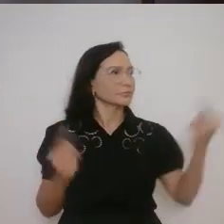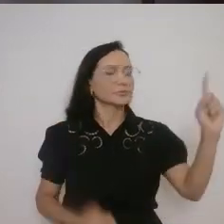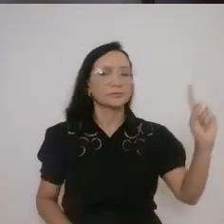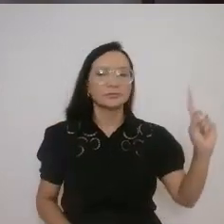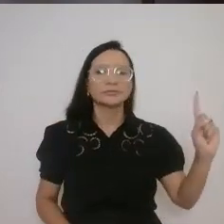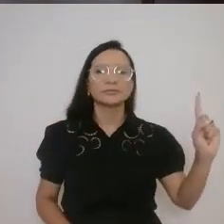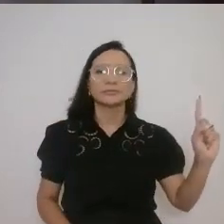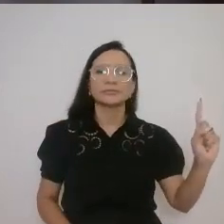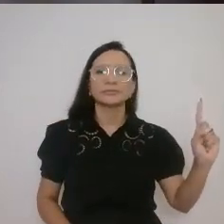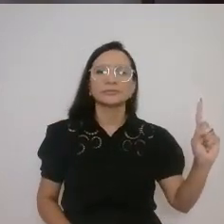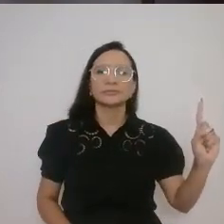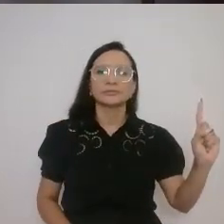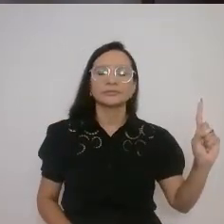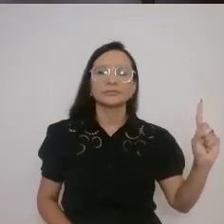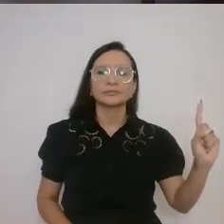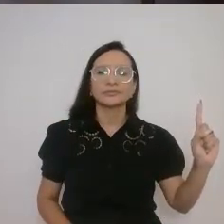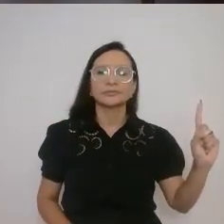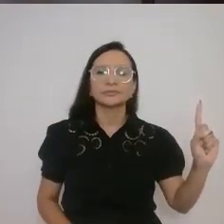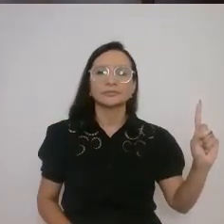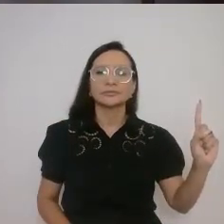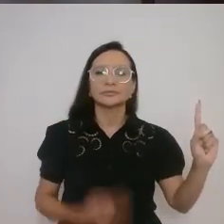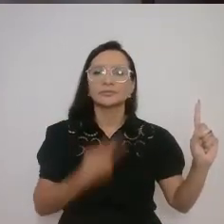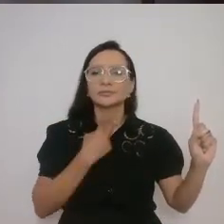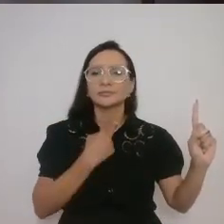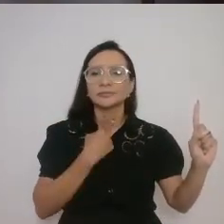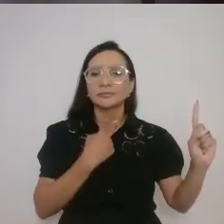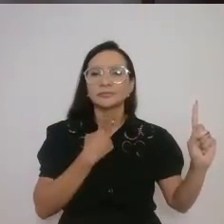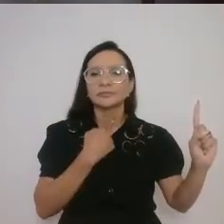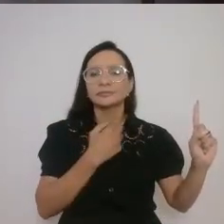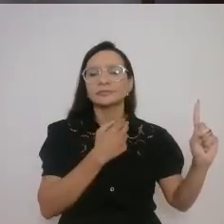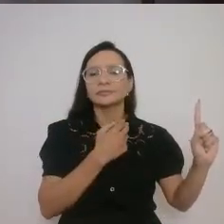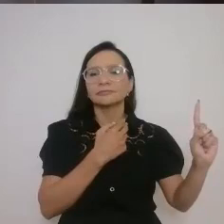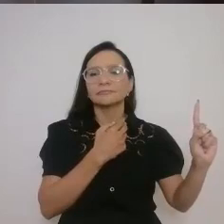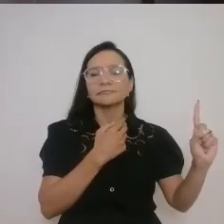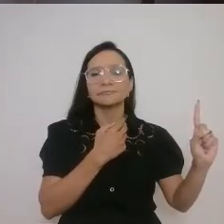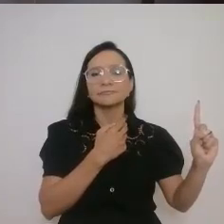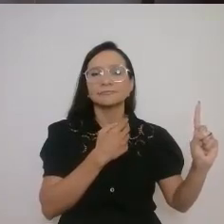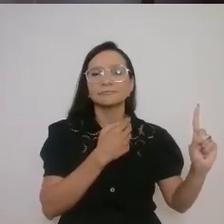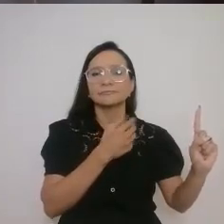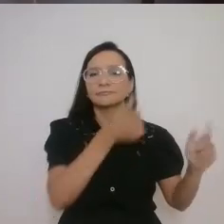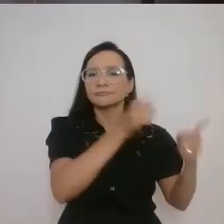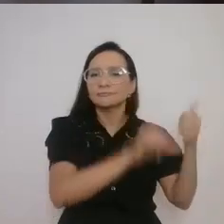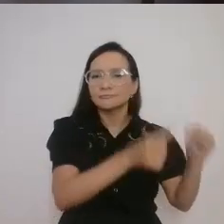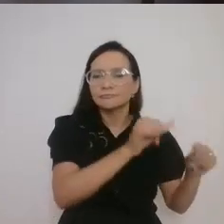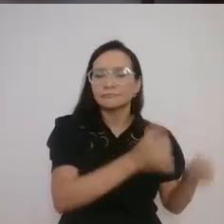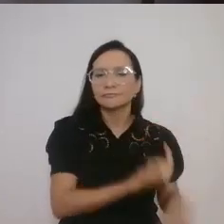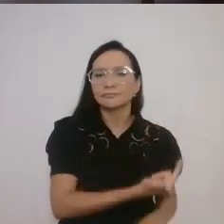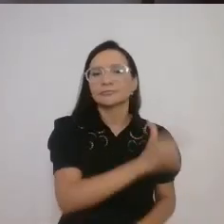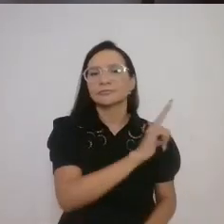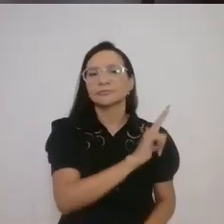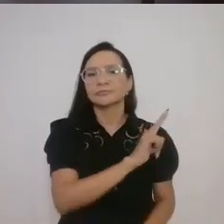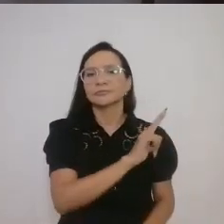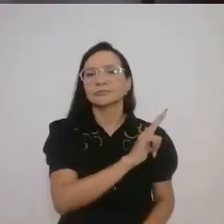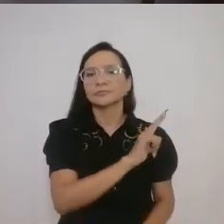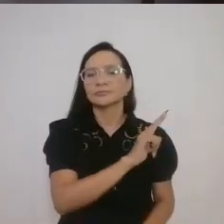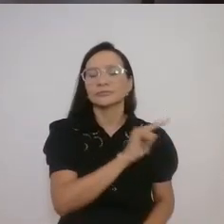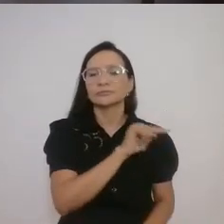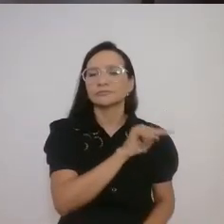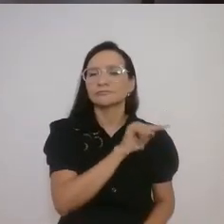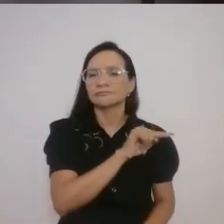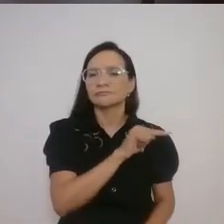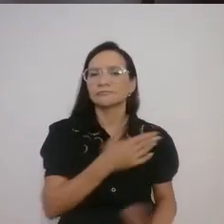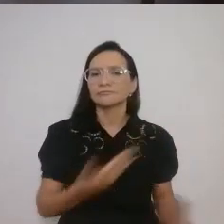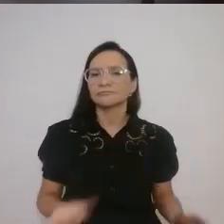não poderia aproveitar, impedir a análise do recurso que discute também a validade dessa